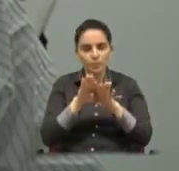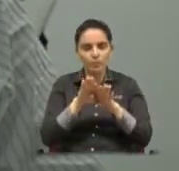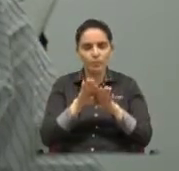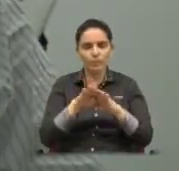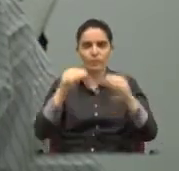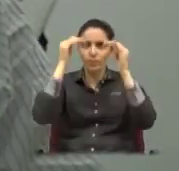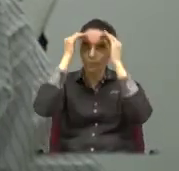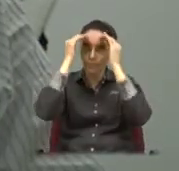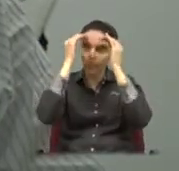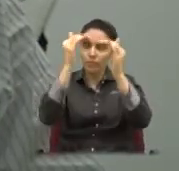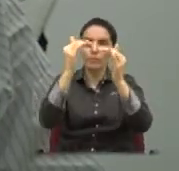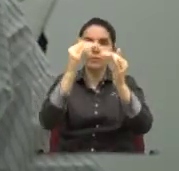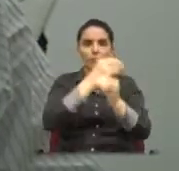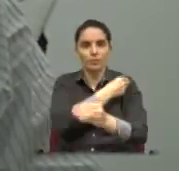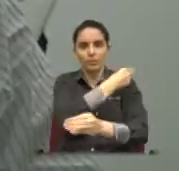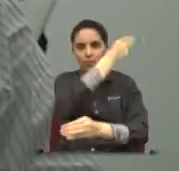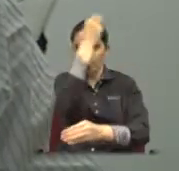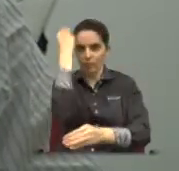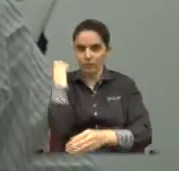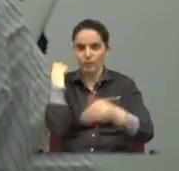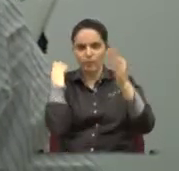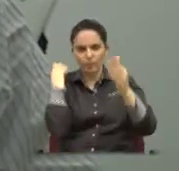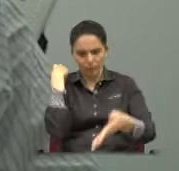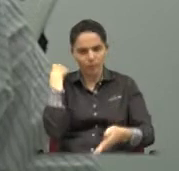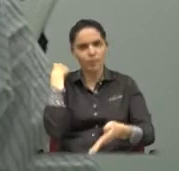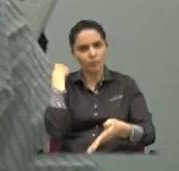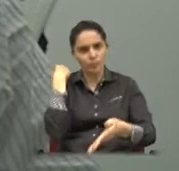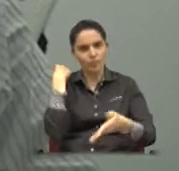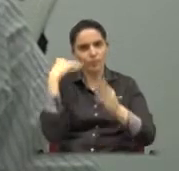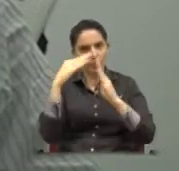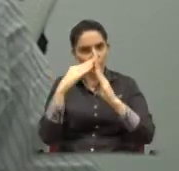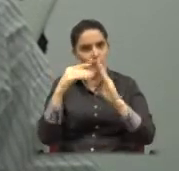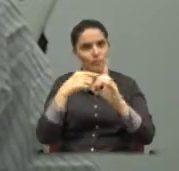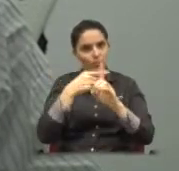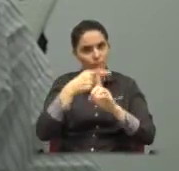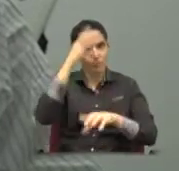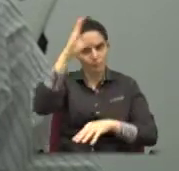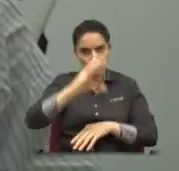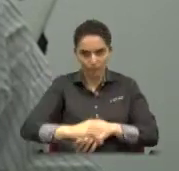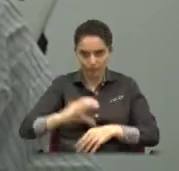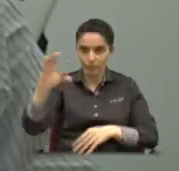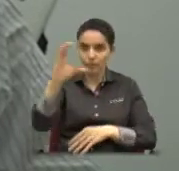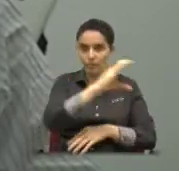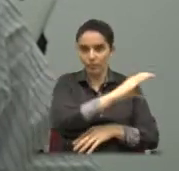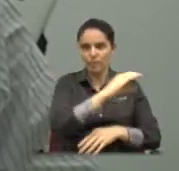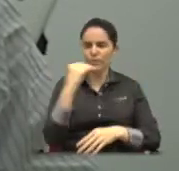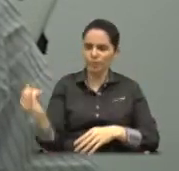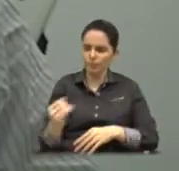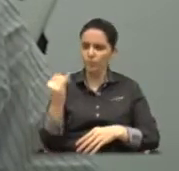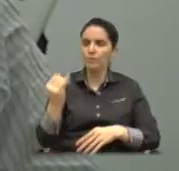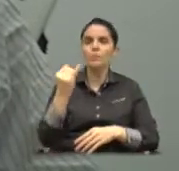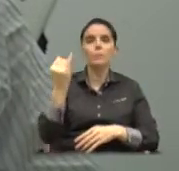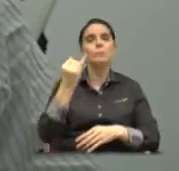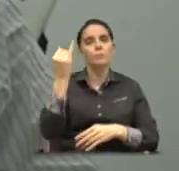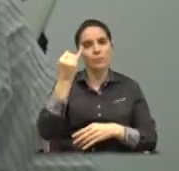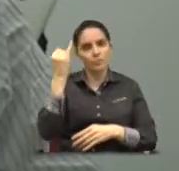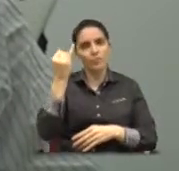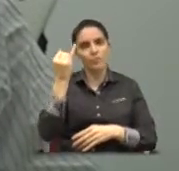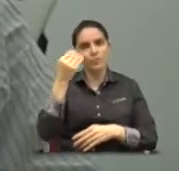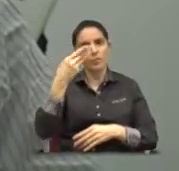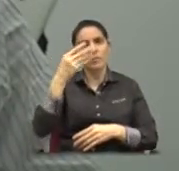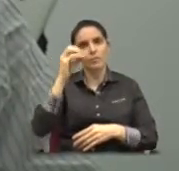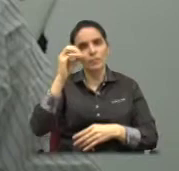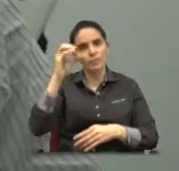E este momento, para nós, da Igreja Católica, é um dos maiores momentos que vamos passar esse ano, por esses 300